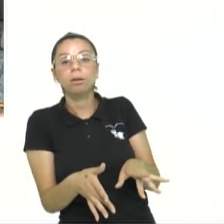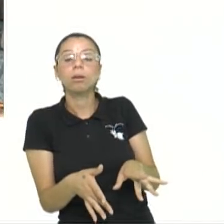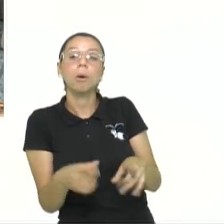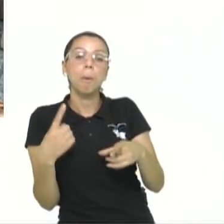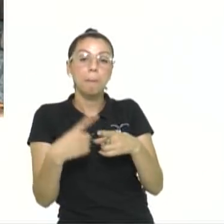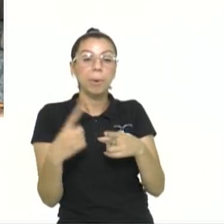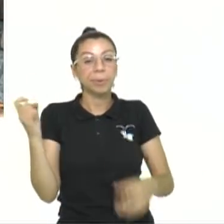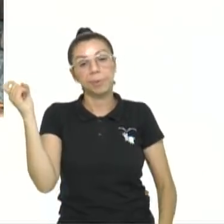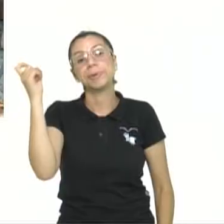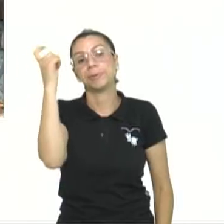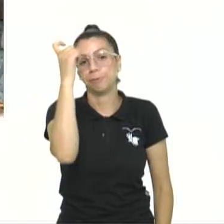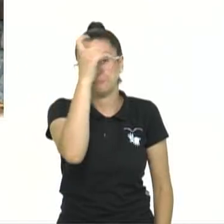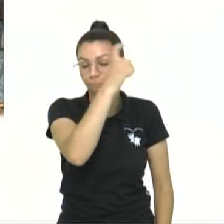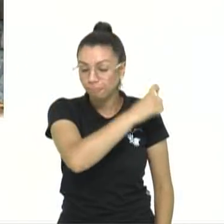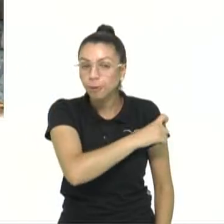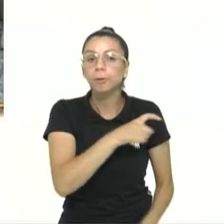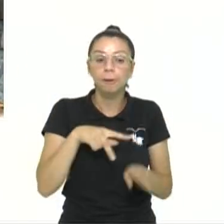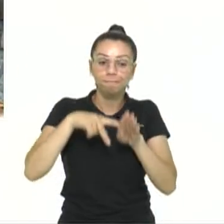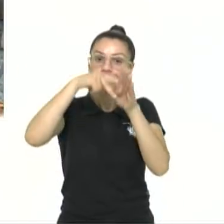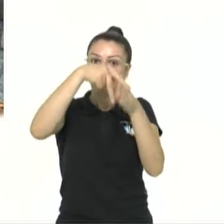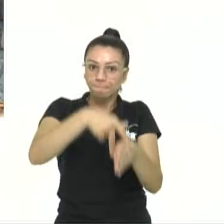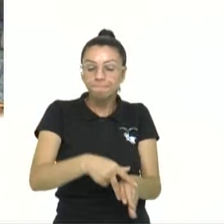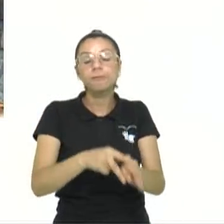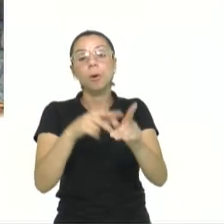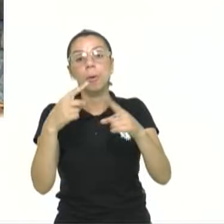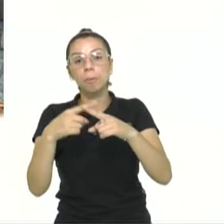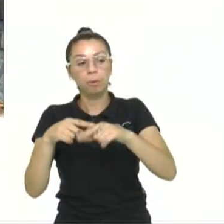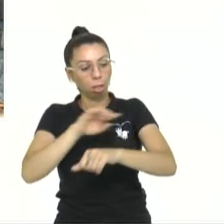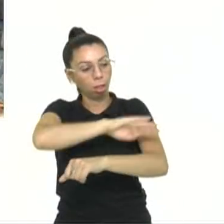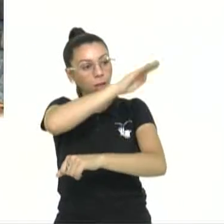lado por essa dificuldade ali da subida